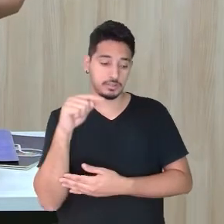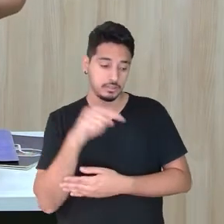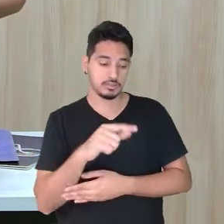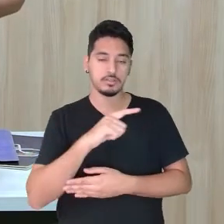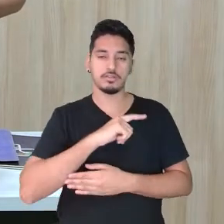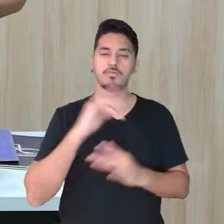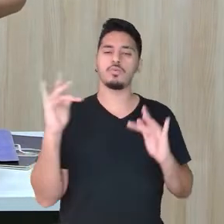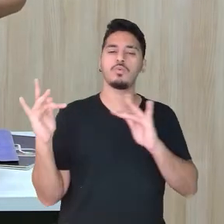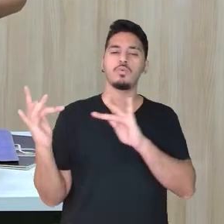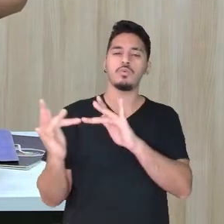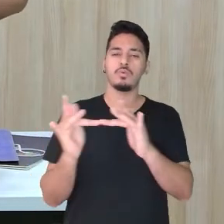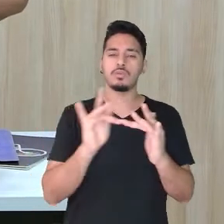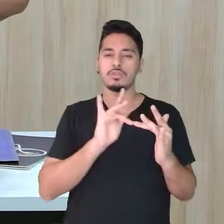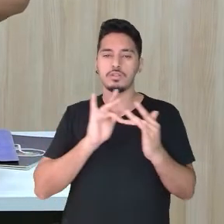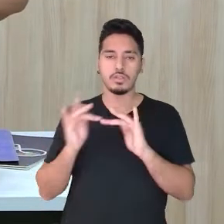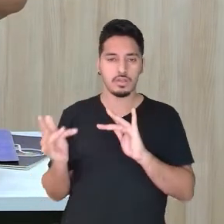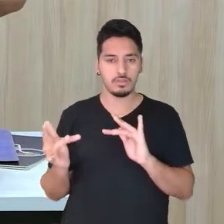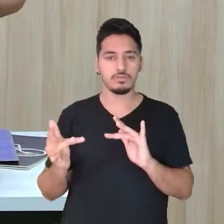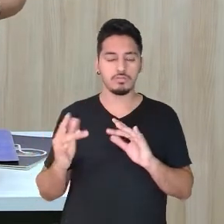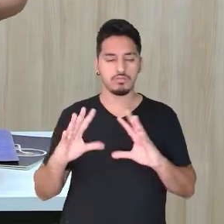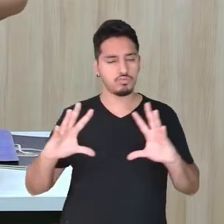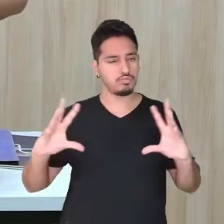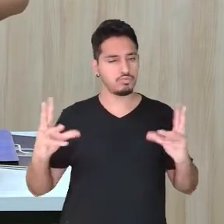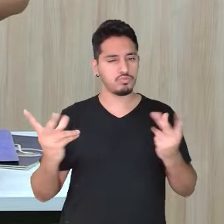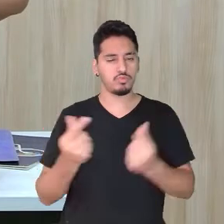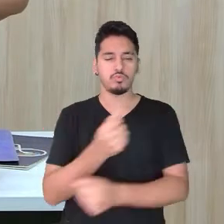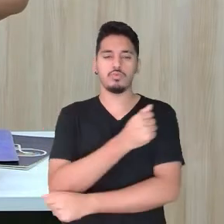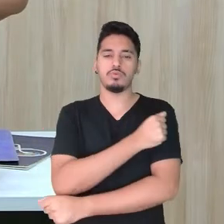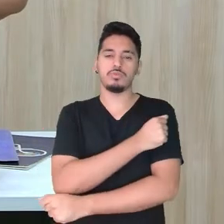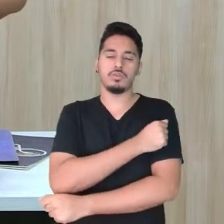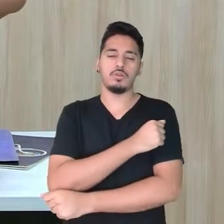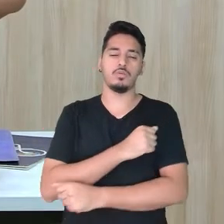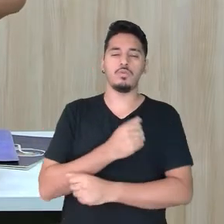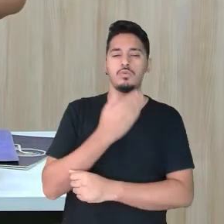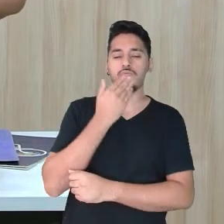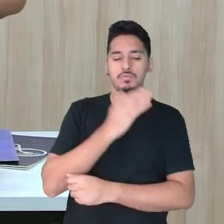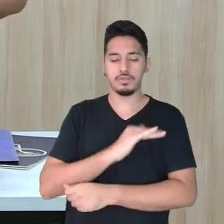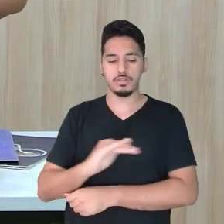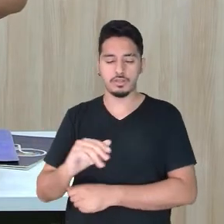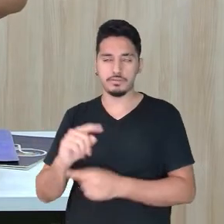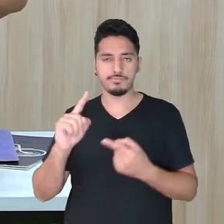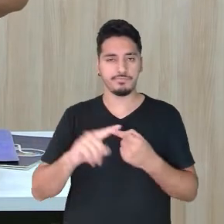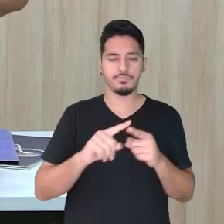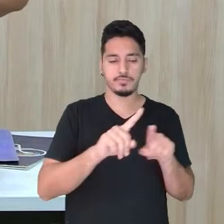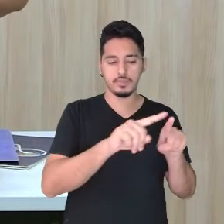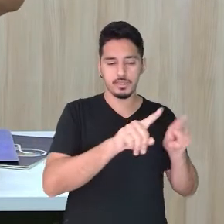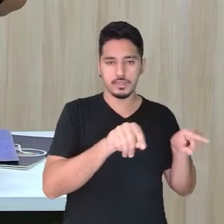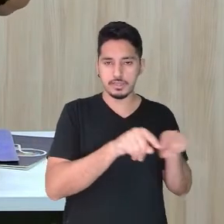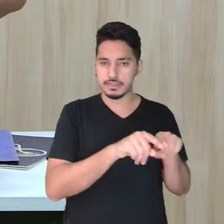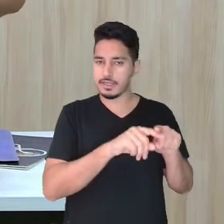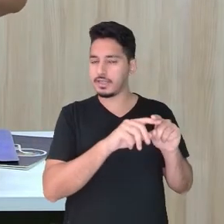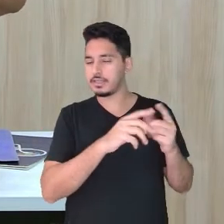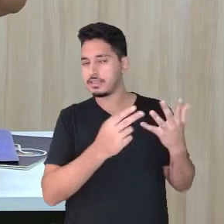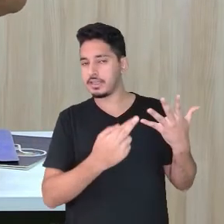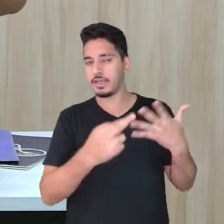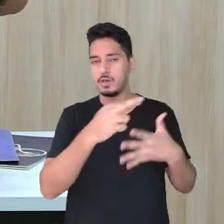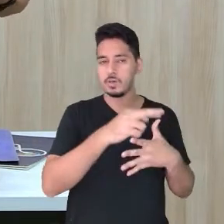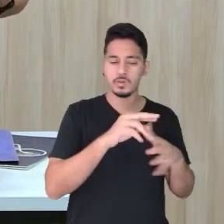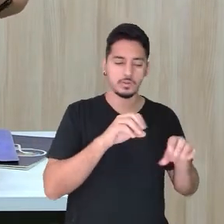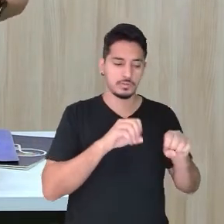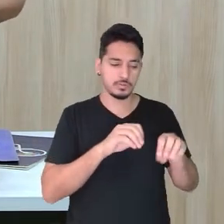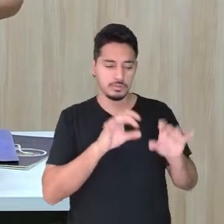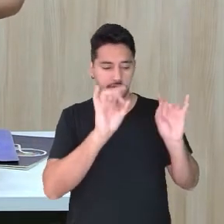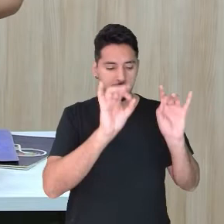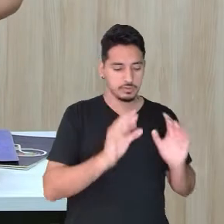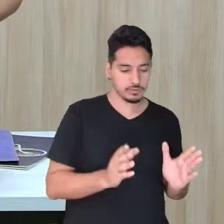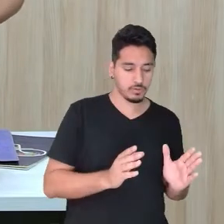tenham contato, não é? Todas as crianças do atendimento, tenham o maior contato possível